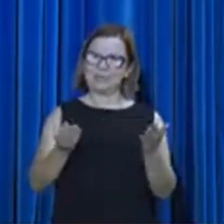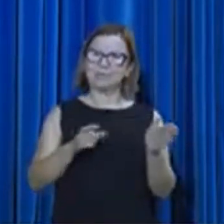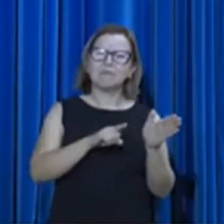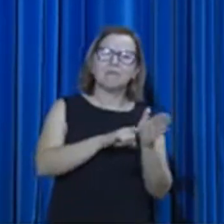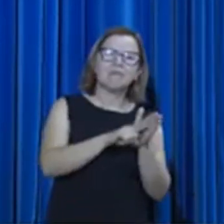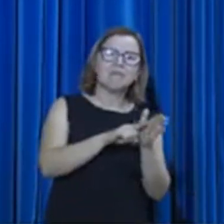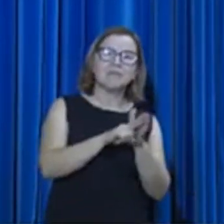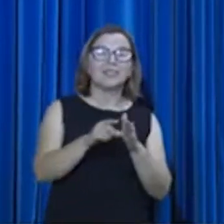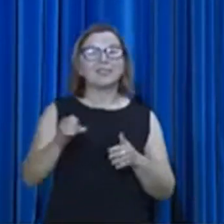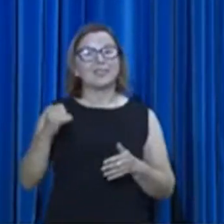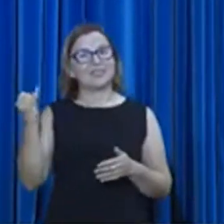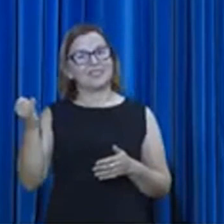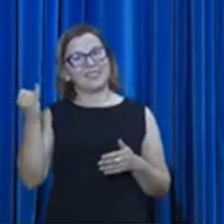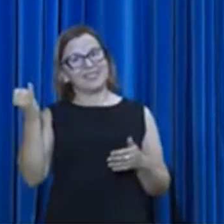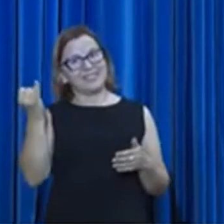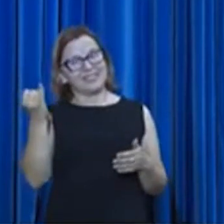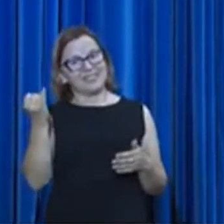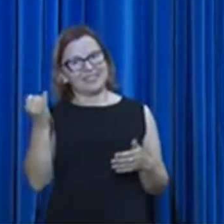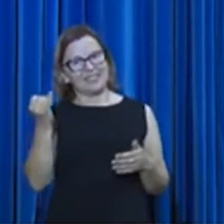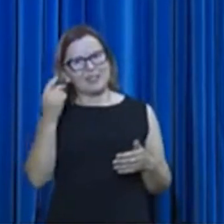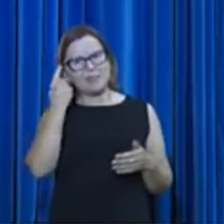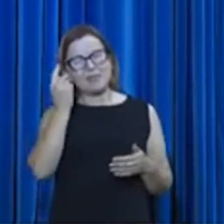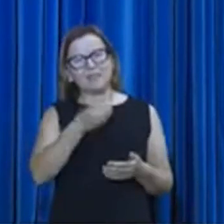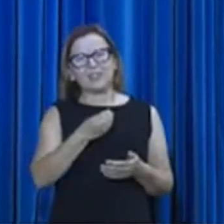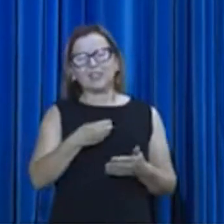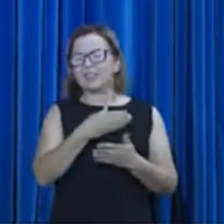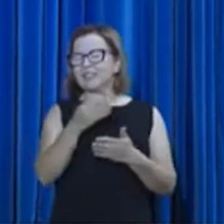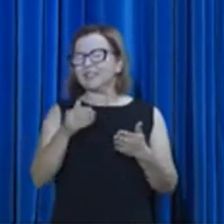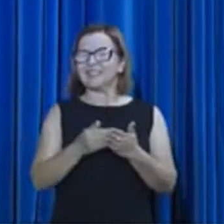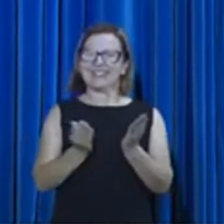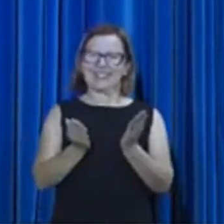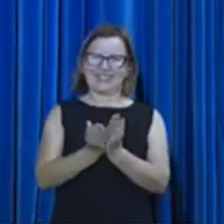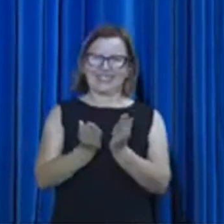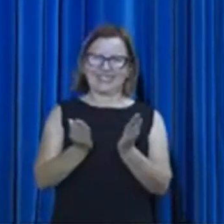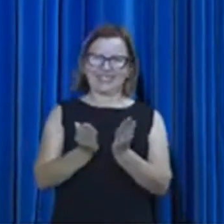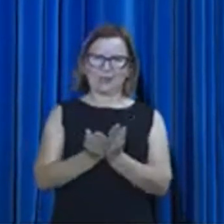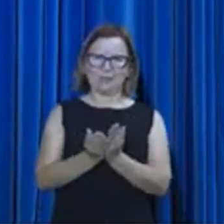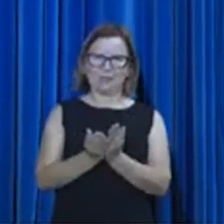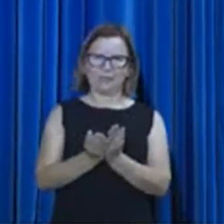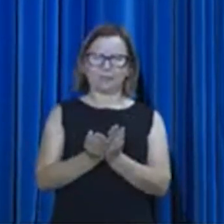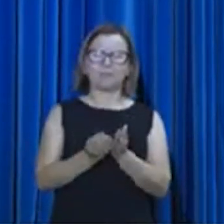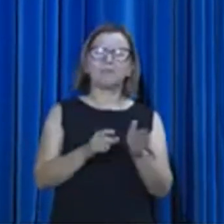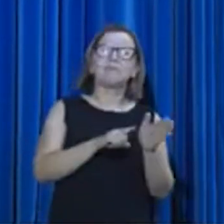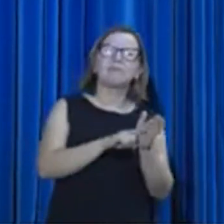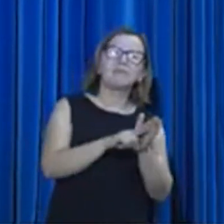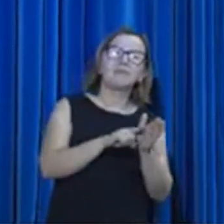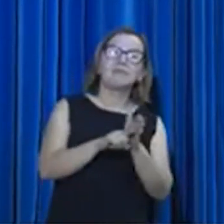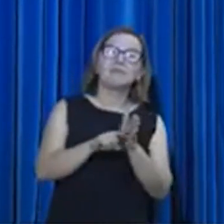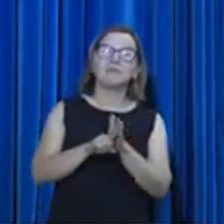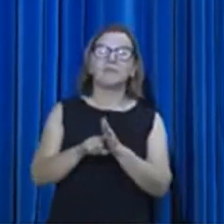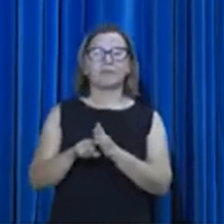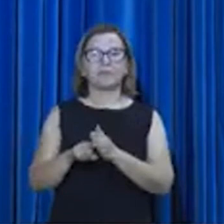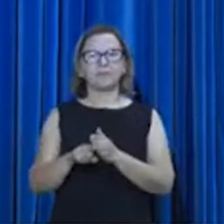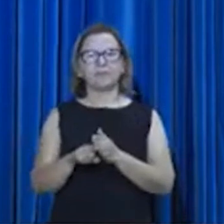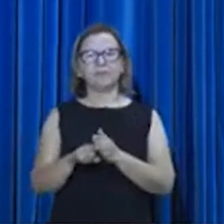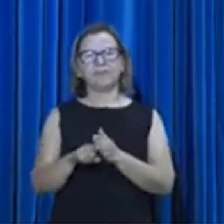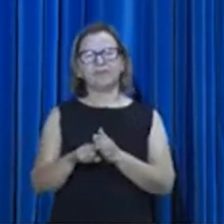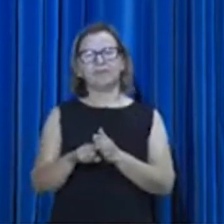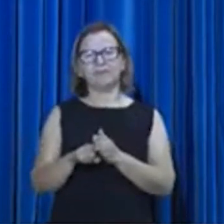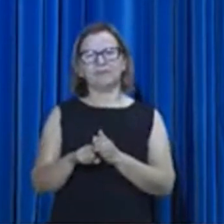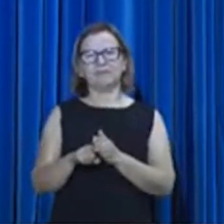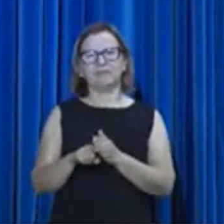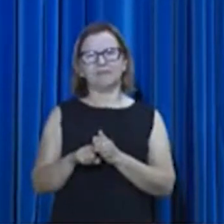muito importante para a vida de todo cristão. A pergunta é: qual é